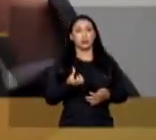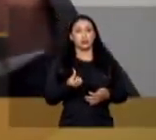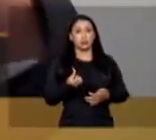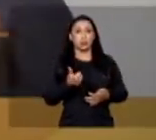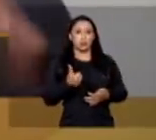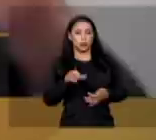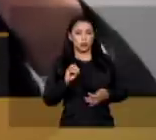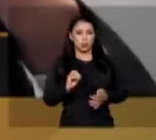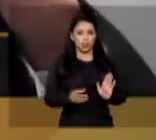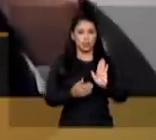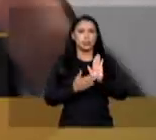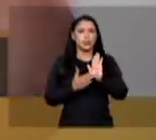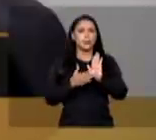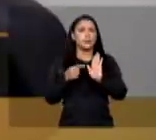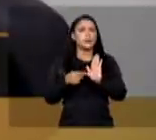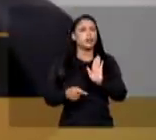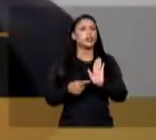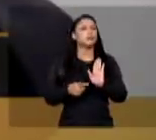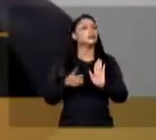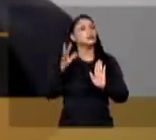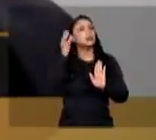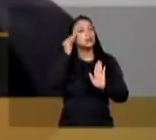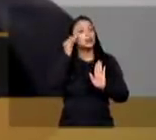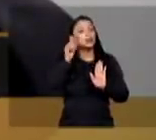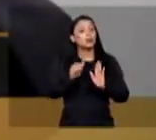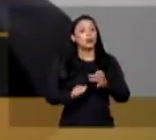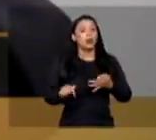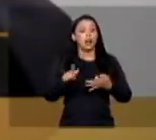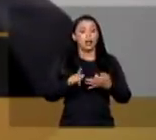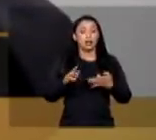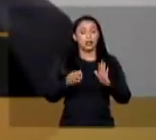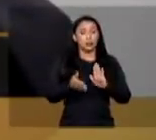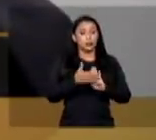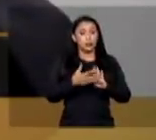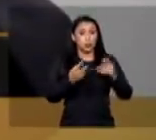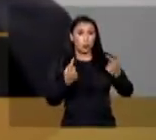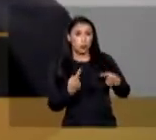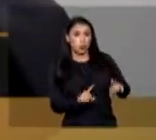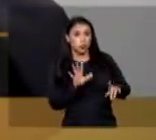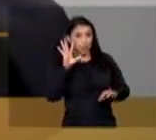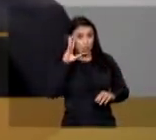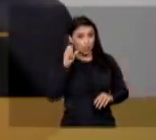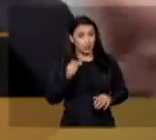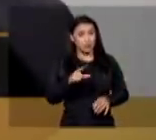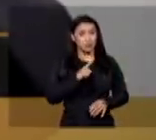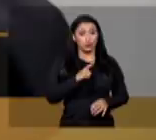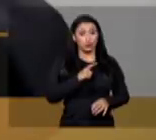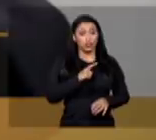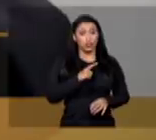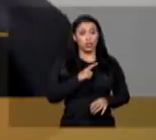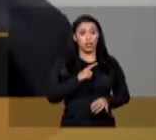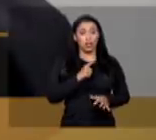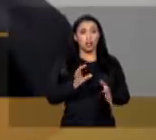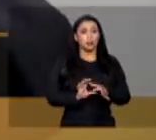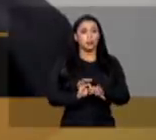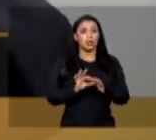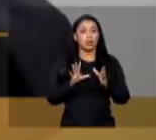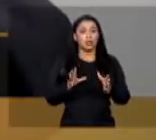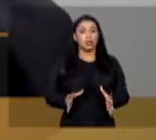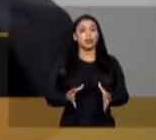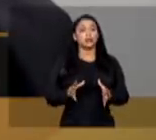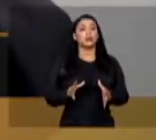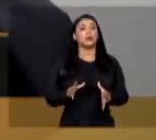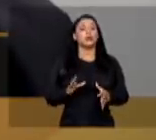155.610.610. Tratava-se na referida impetração de agravo regimental interposto contra a decisão que havia concedido a ordem de habeas corpus para